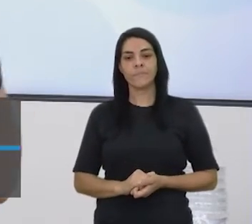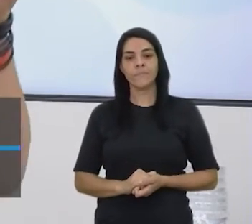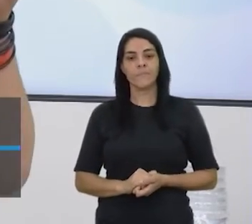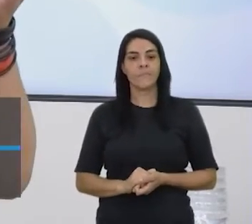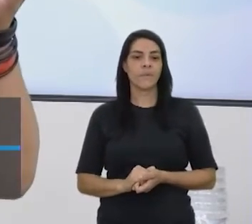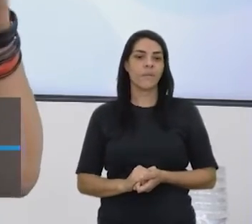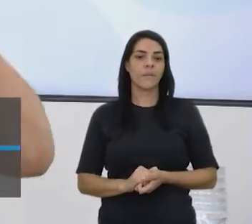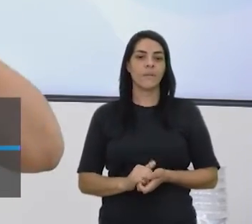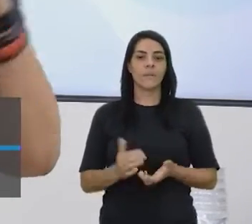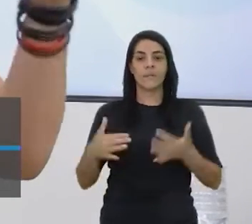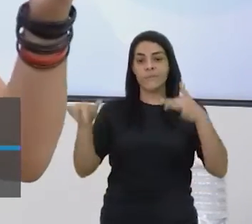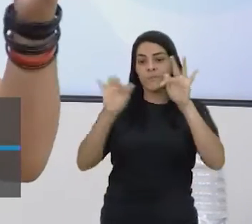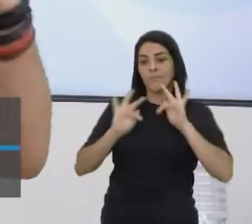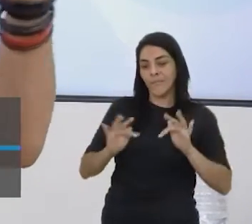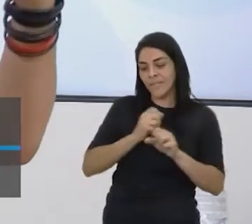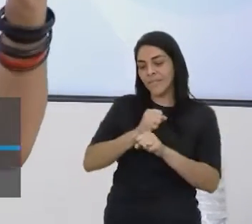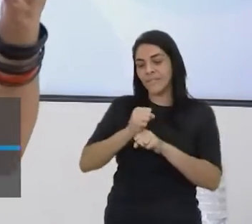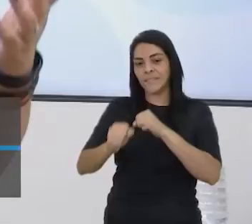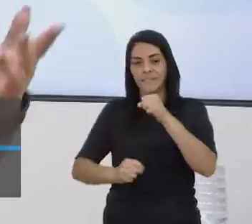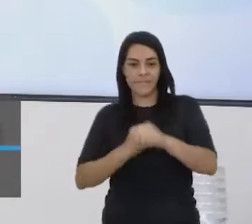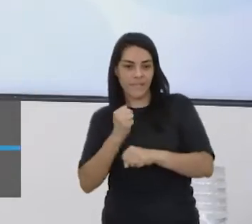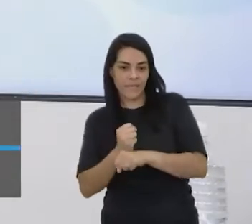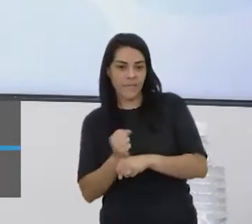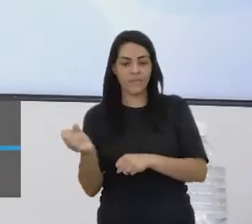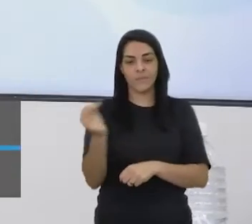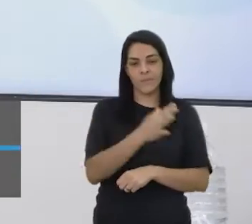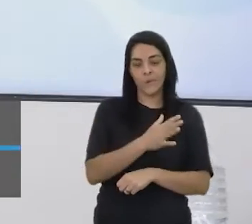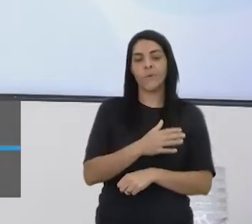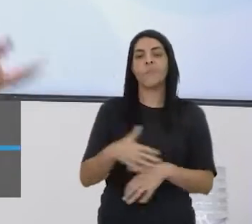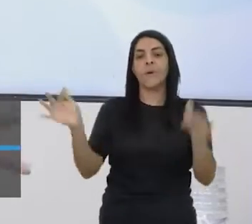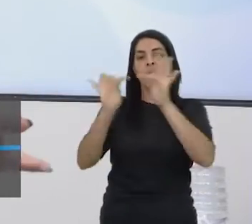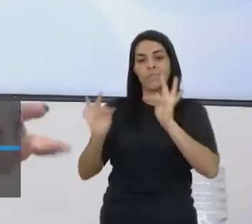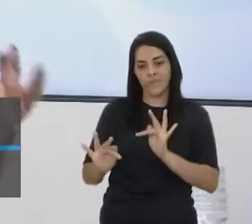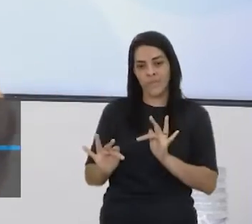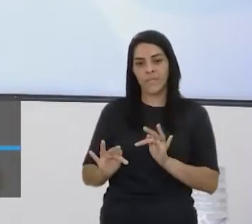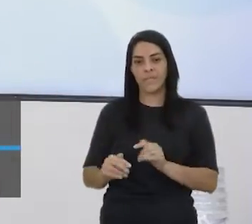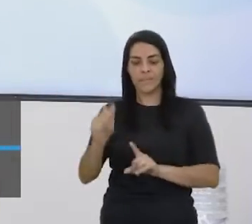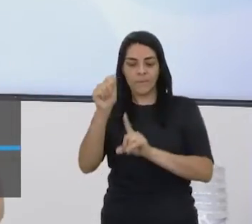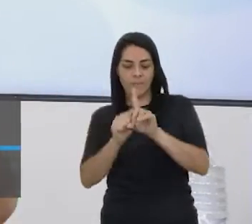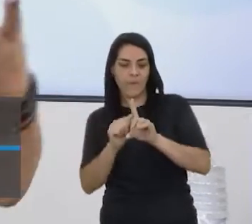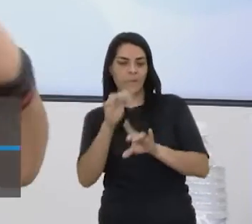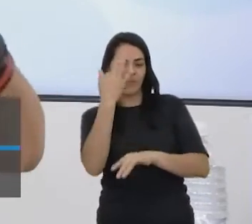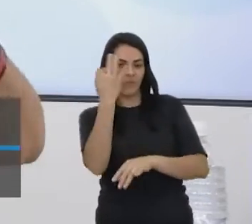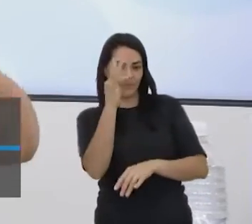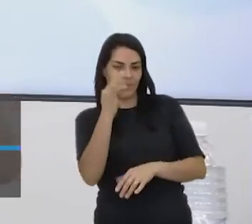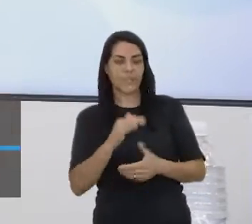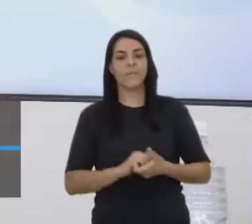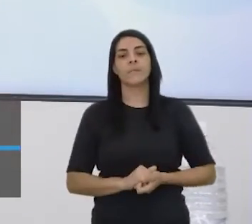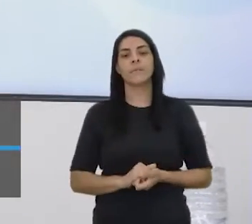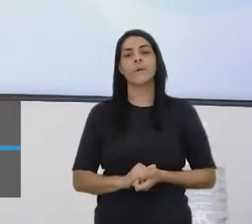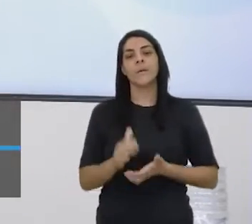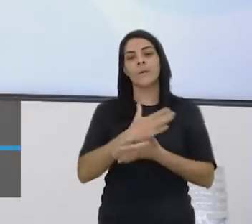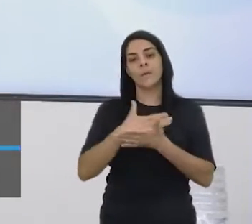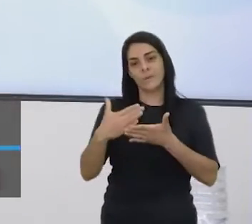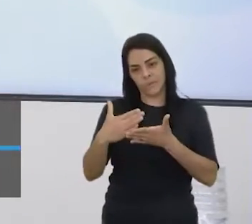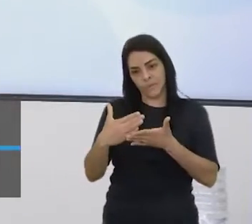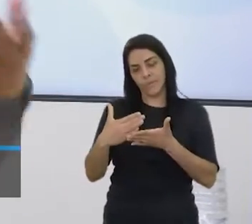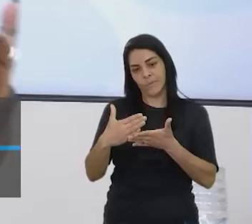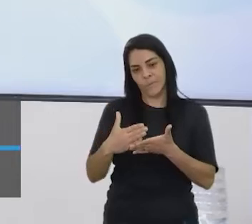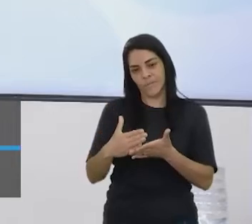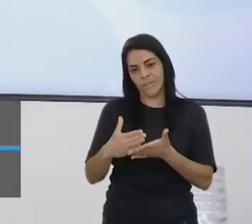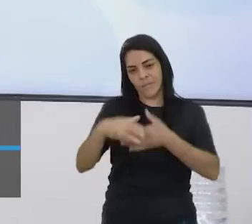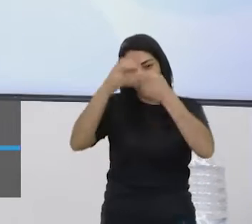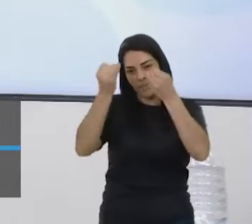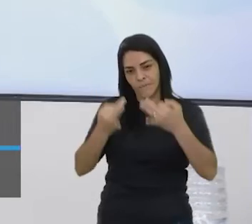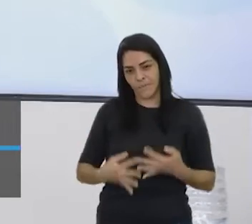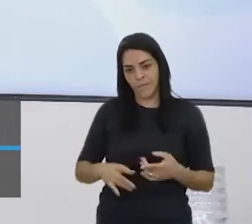Feliz Ano Novo feliz fevereiro feliz ano letivo né E por sinal eu comecei falando sobre isso mas como a gente